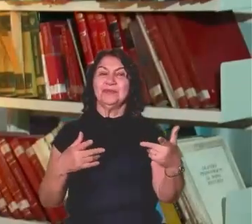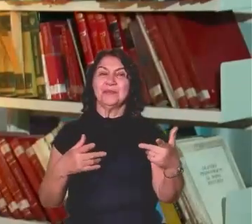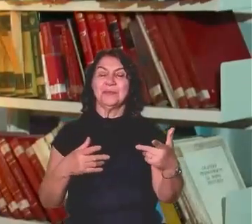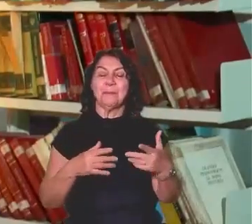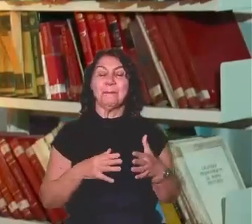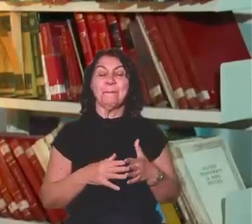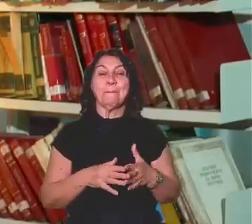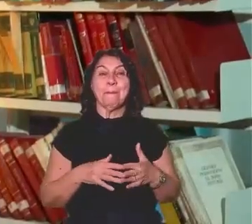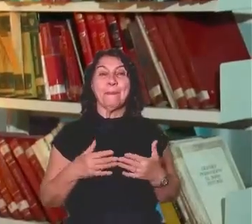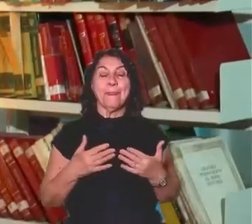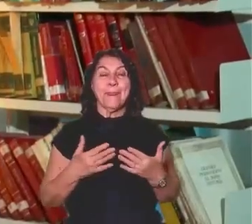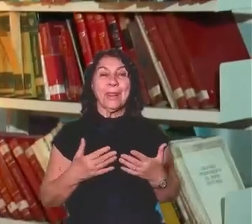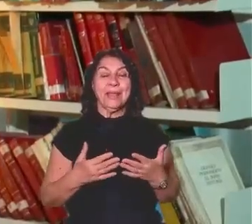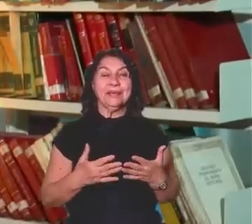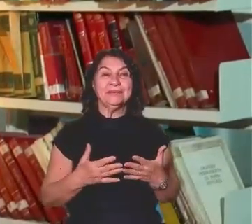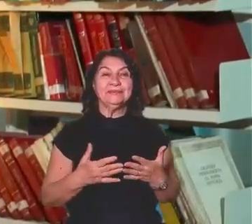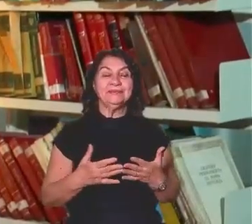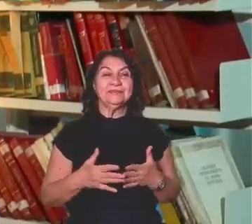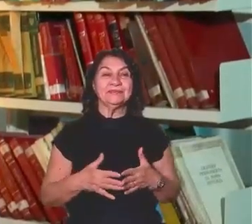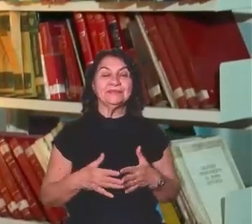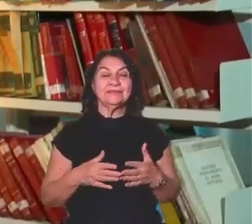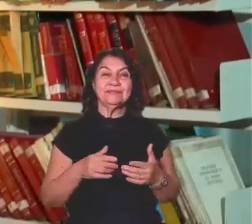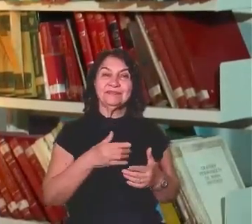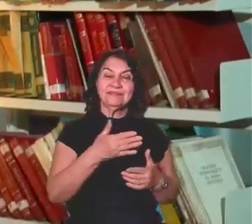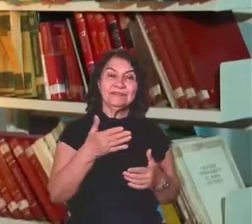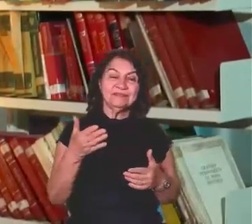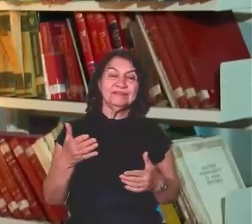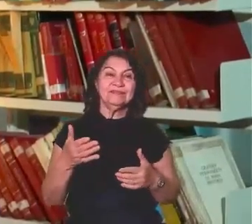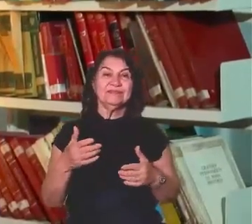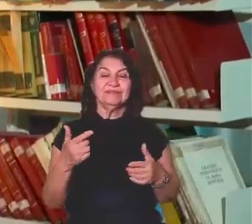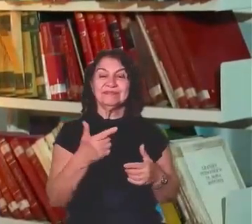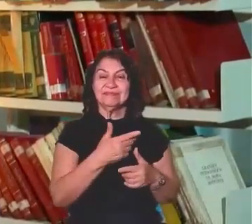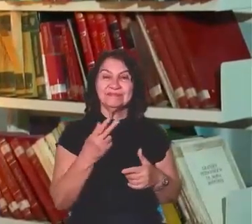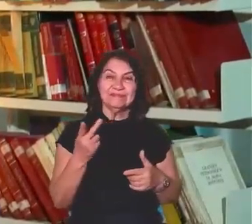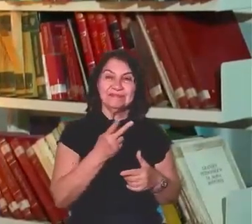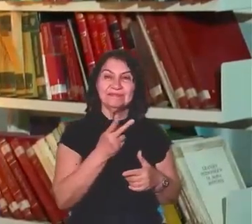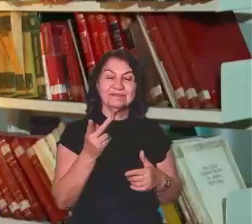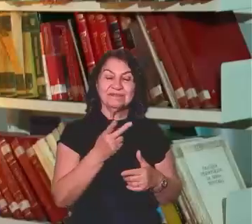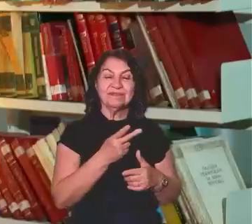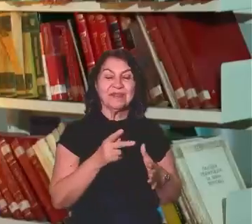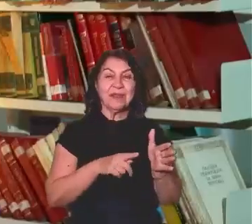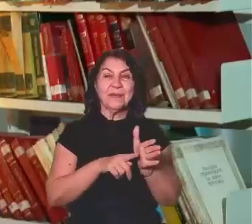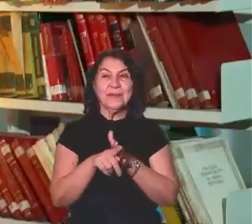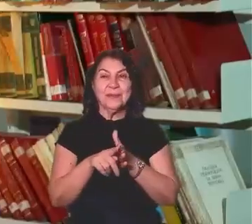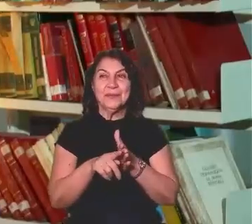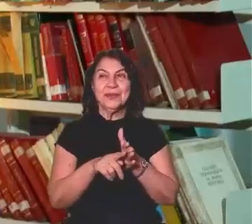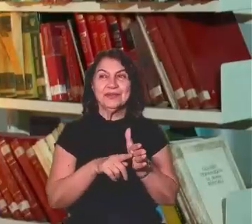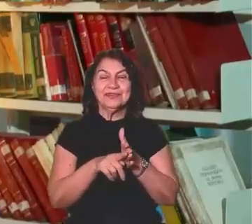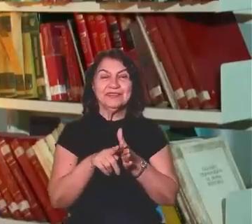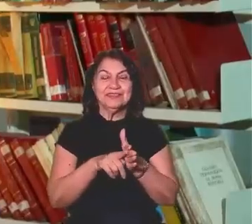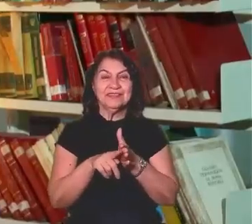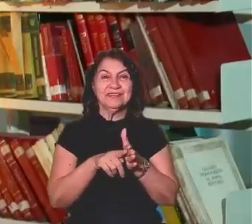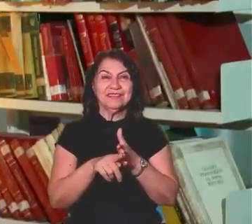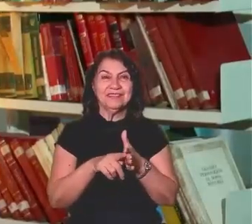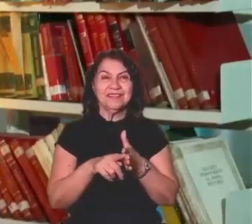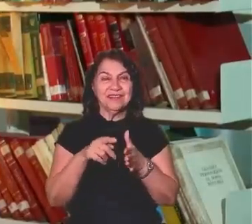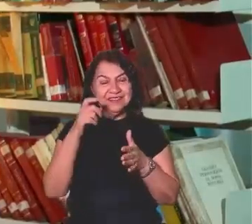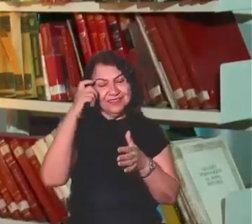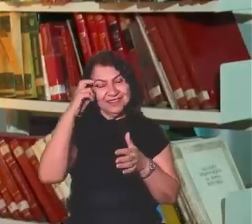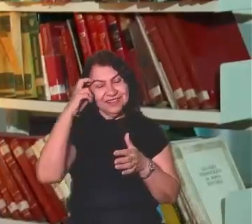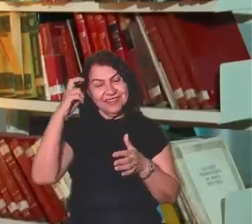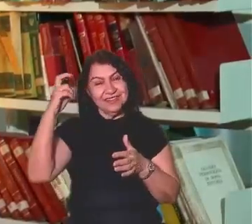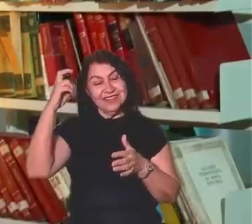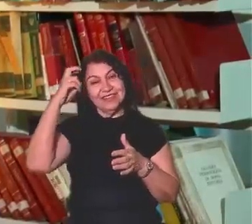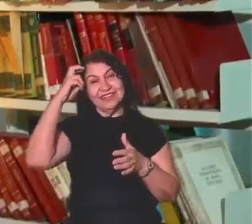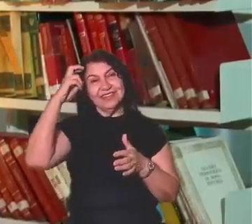Né? Você também. Não, sim, mas, enfim. Eu quero fazer uma pergunta aqui, que eu não sei se é uma pergunta inteligente, a gente